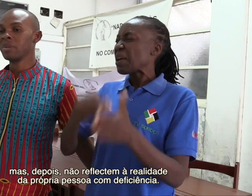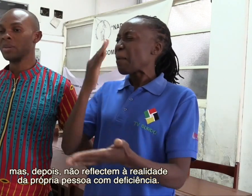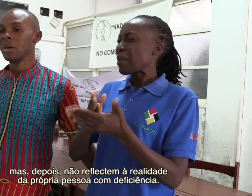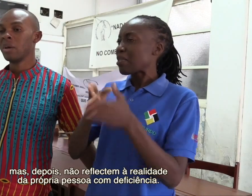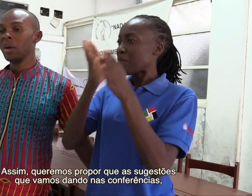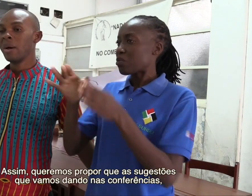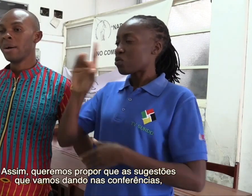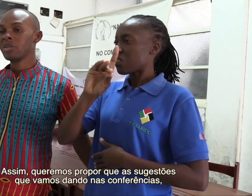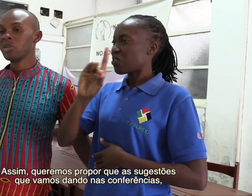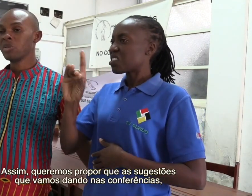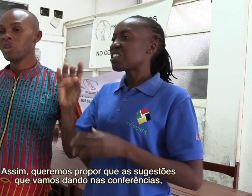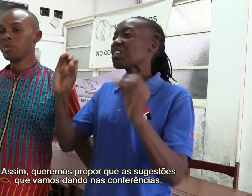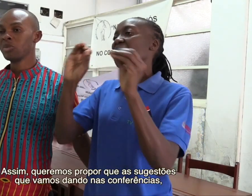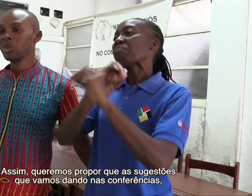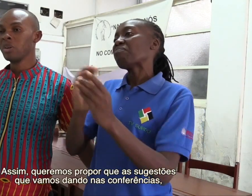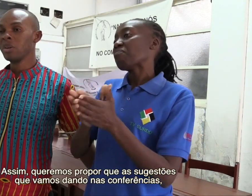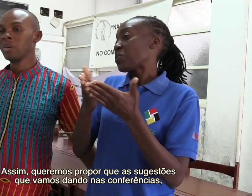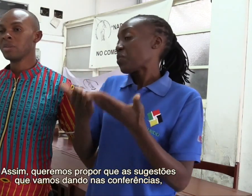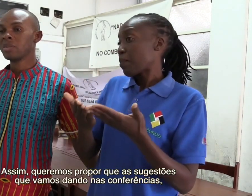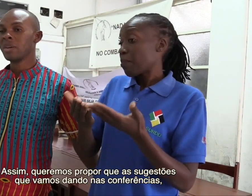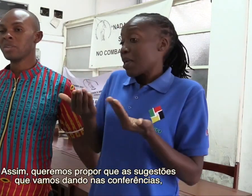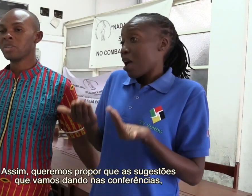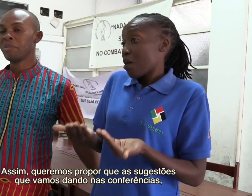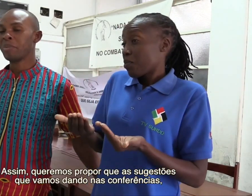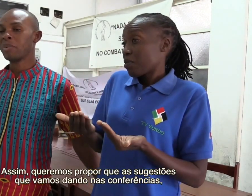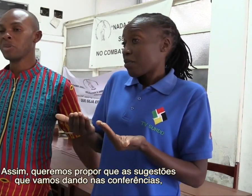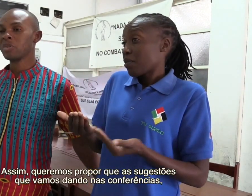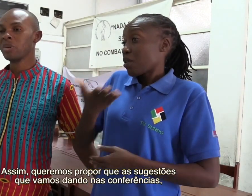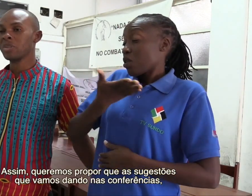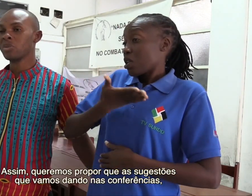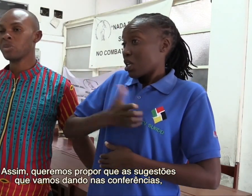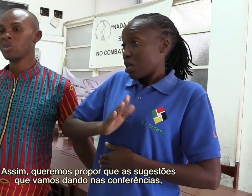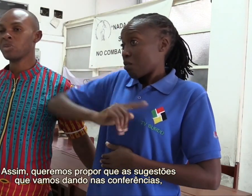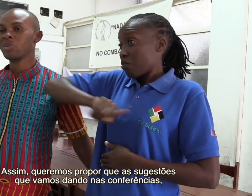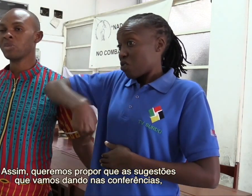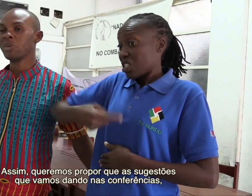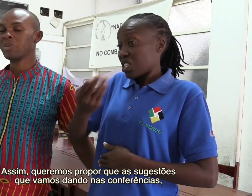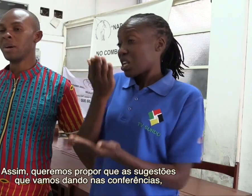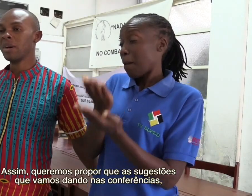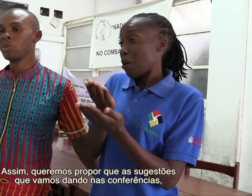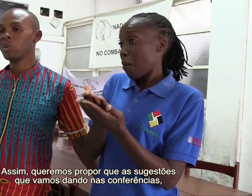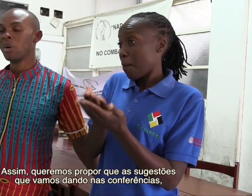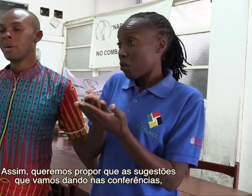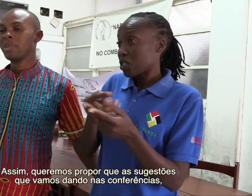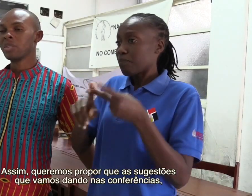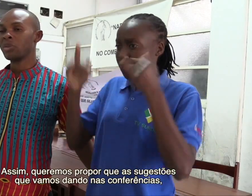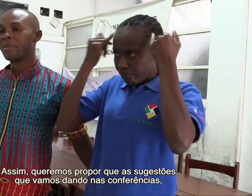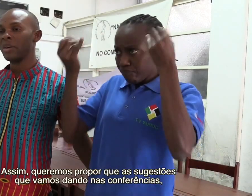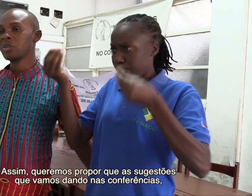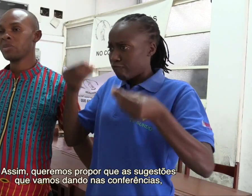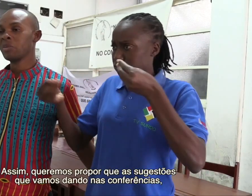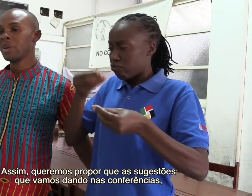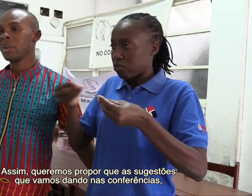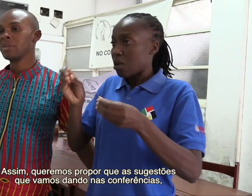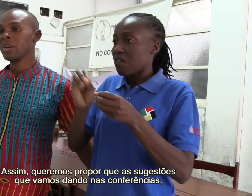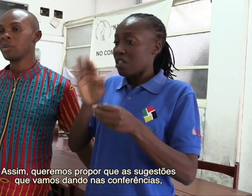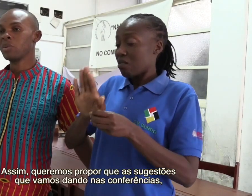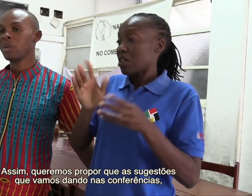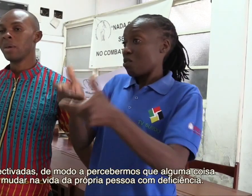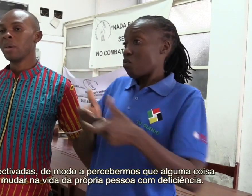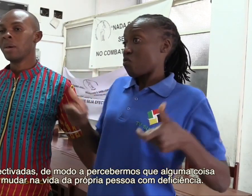com deficiência. Assim, nós queremos que, se essa proposta ou essas sugestões que nós vamos dando nessas conferências que vamos